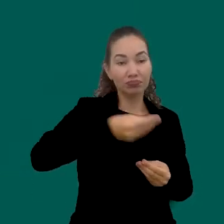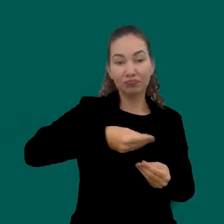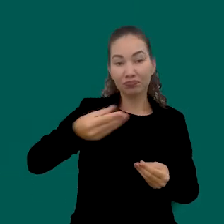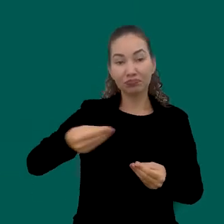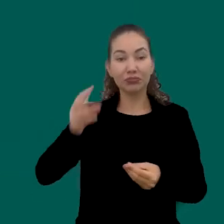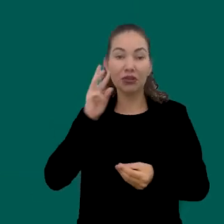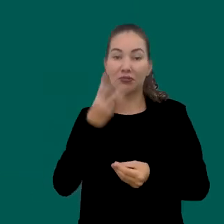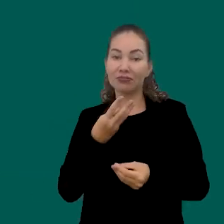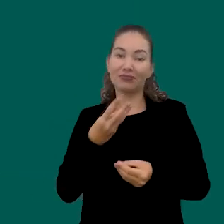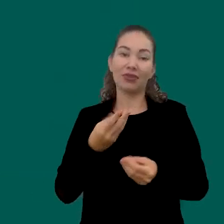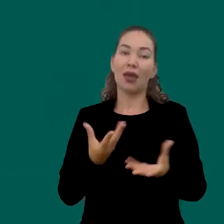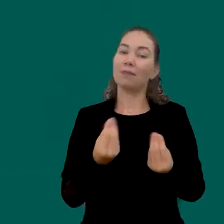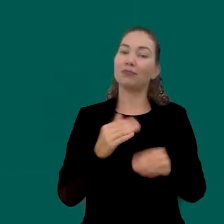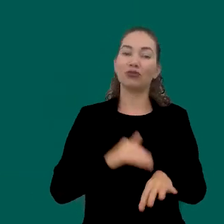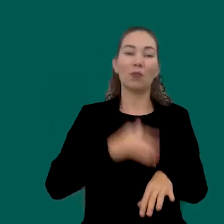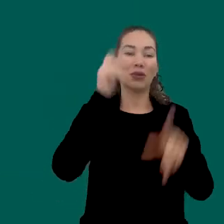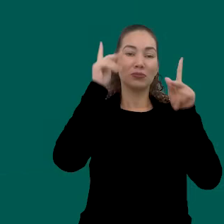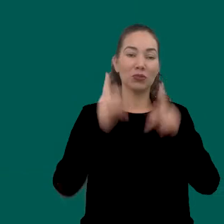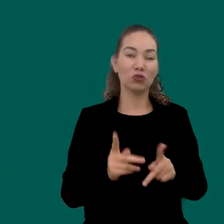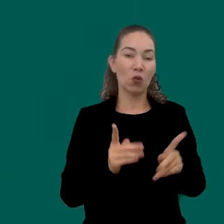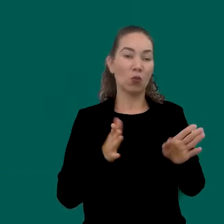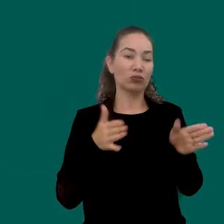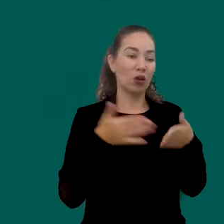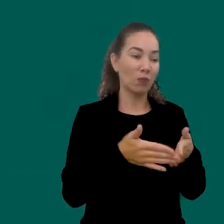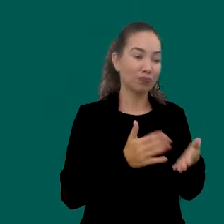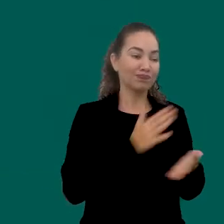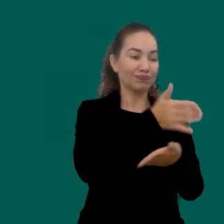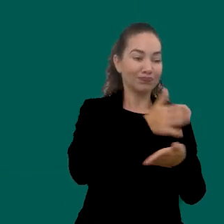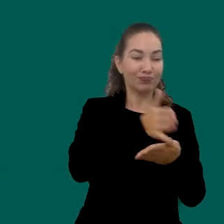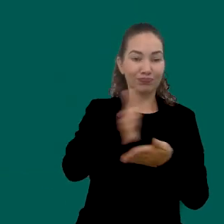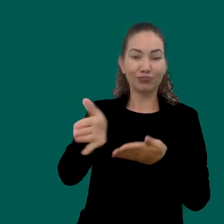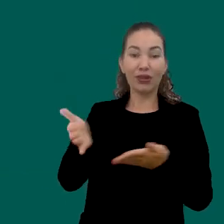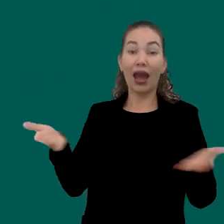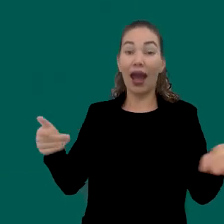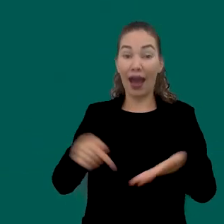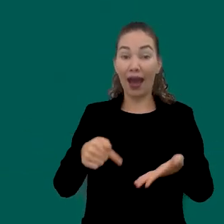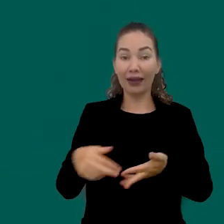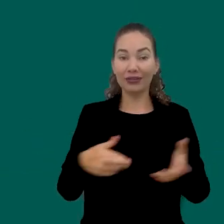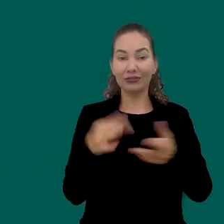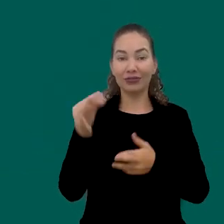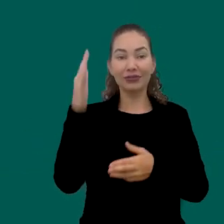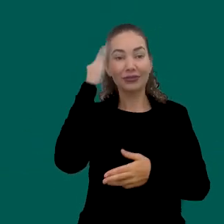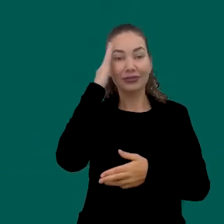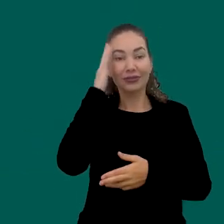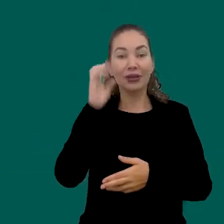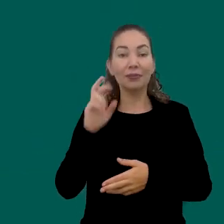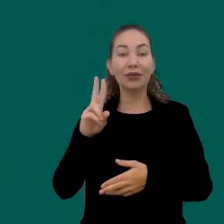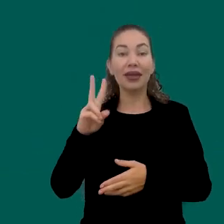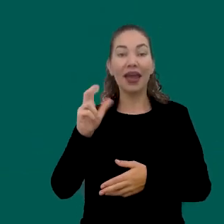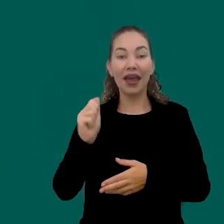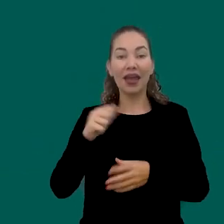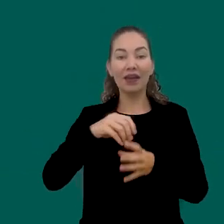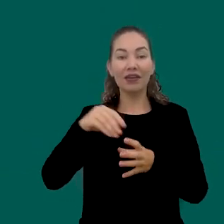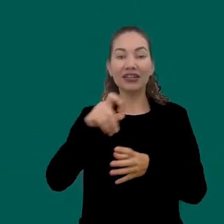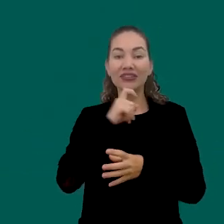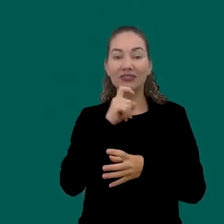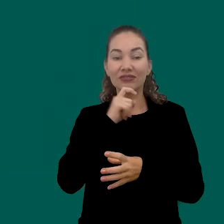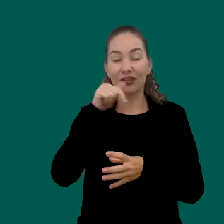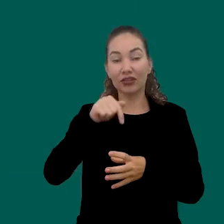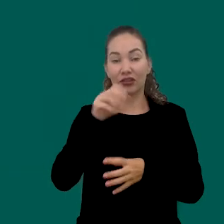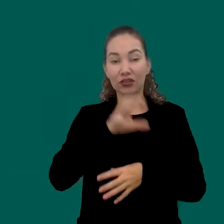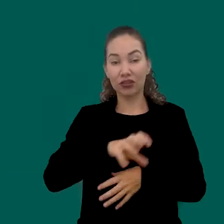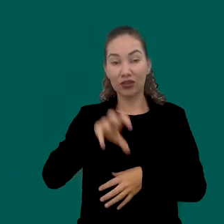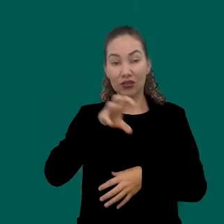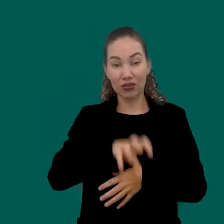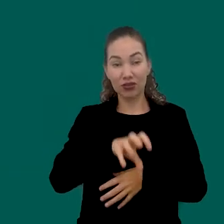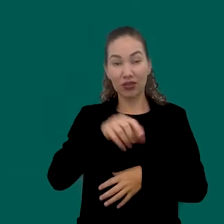muito maior. Aqui no Vale dos Sinos, a gente sabe que a erva, principalmente na região onde a gente está, aqui na nossa região, no